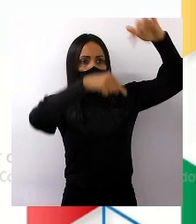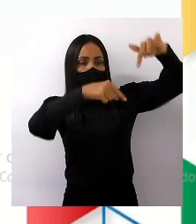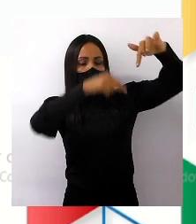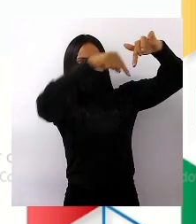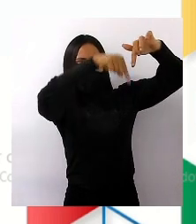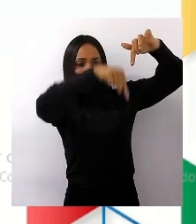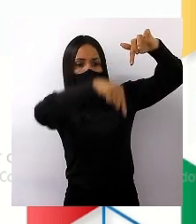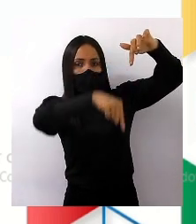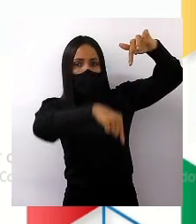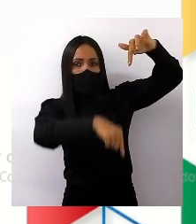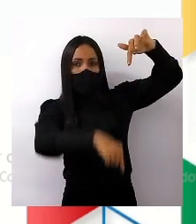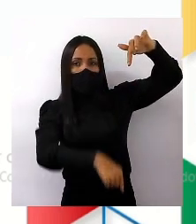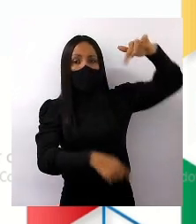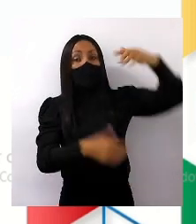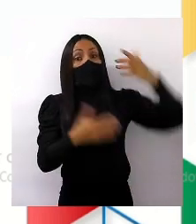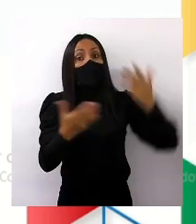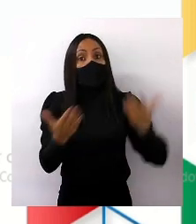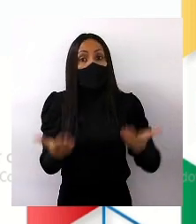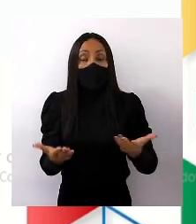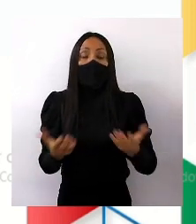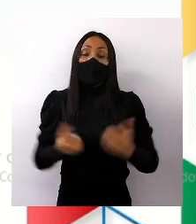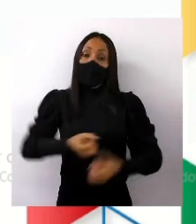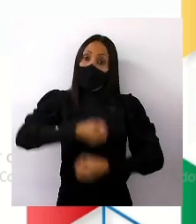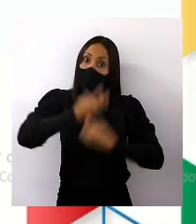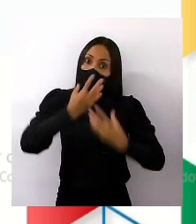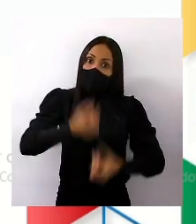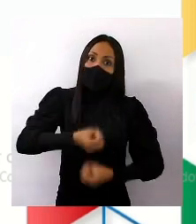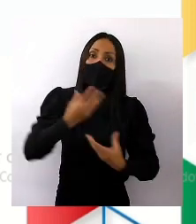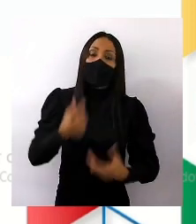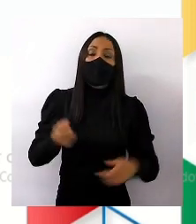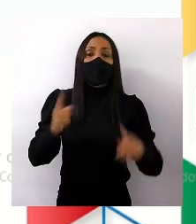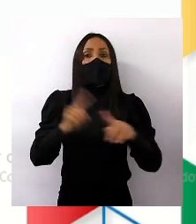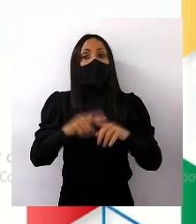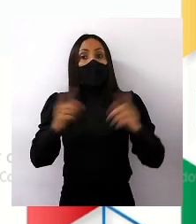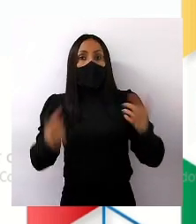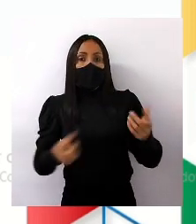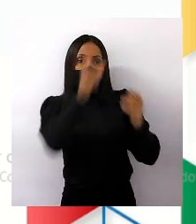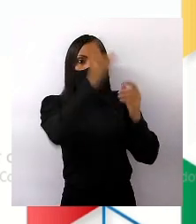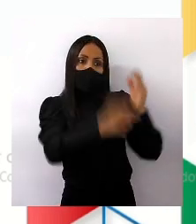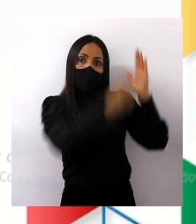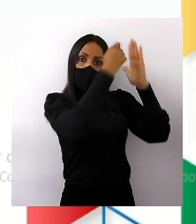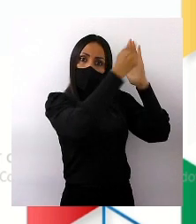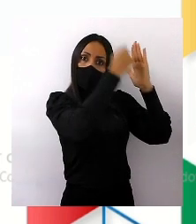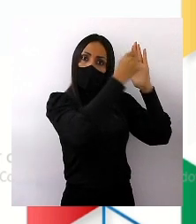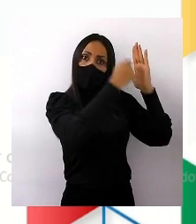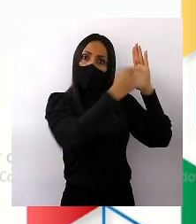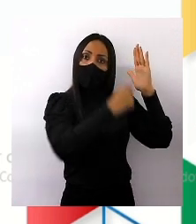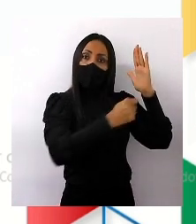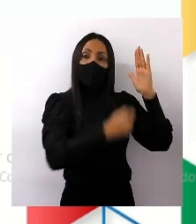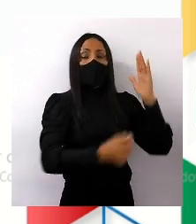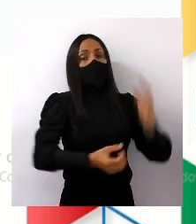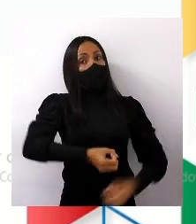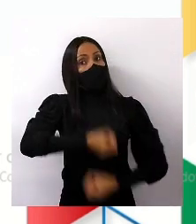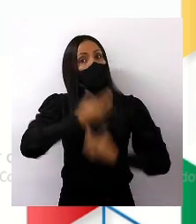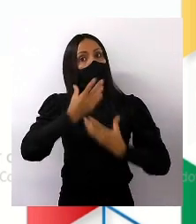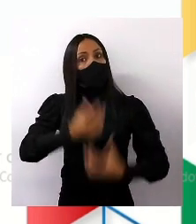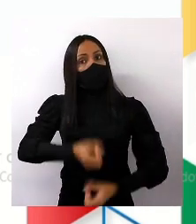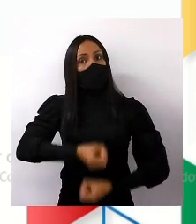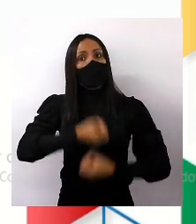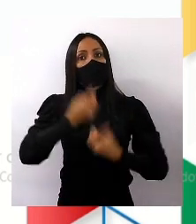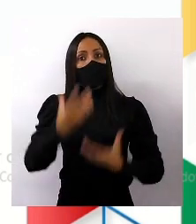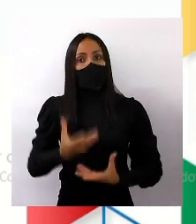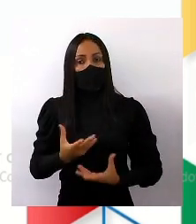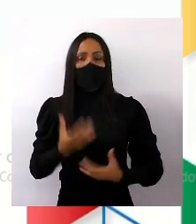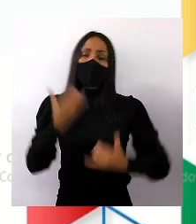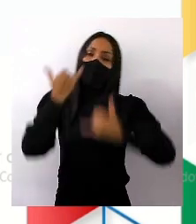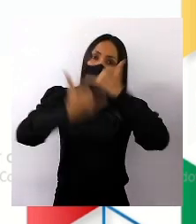reluzente. Gente, isso é uma poesia, mas o autor usou essa poesia aí de uma forma